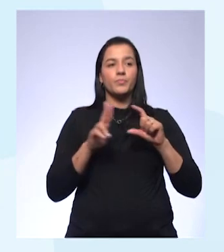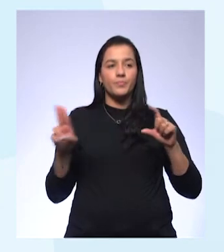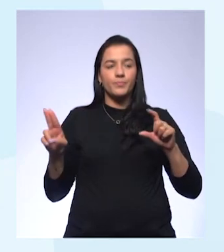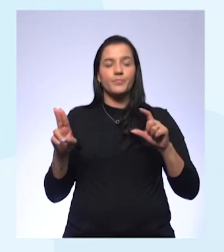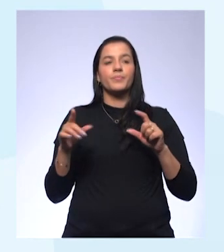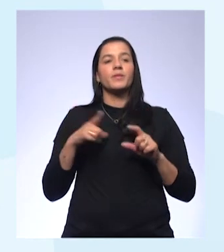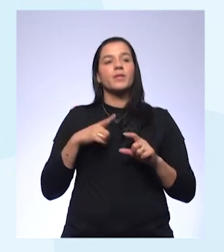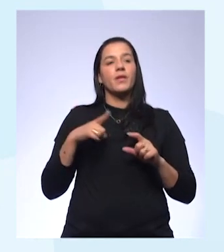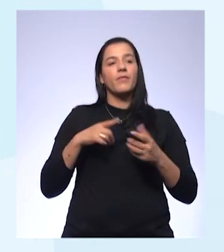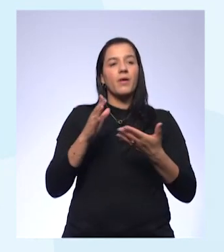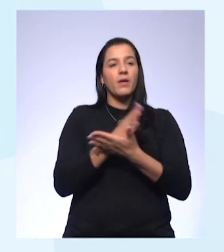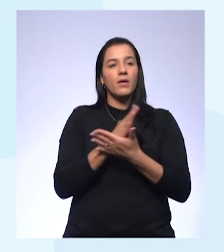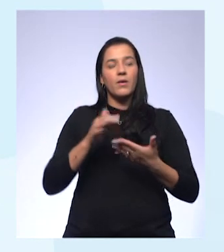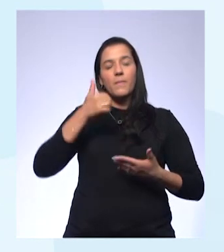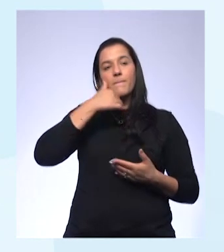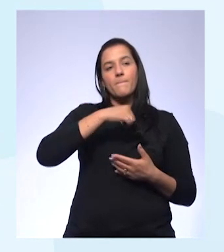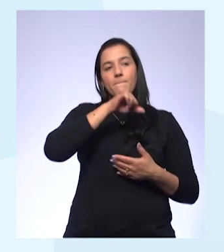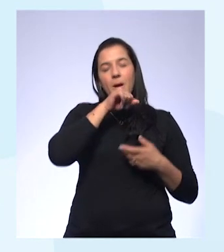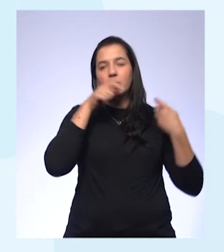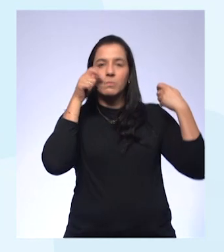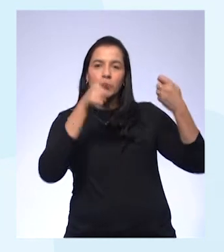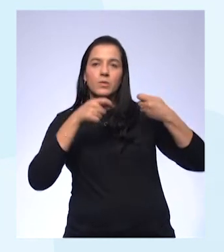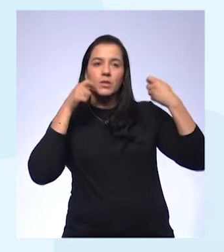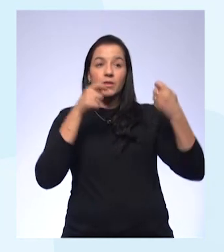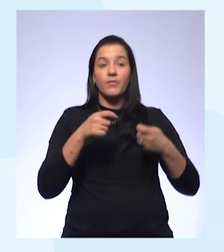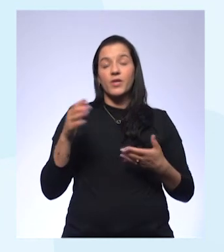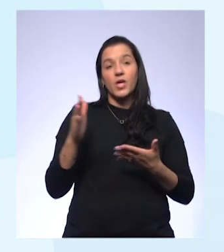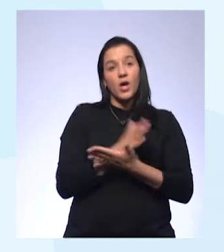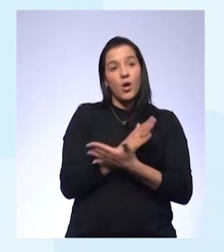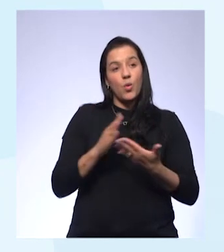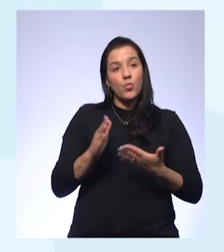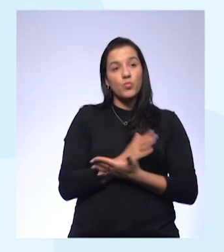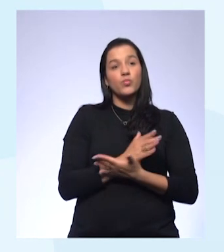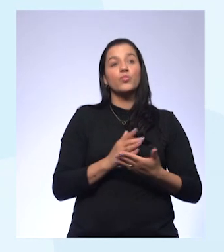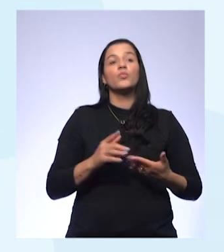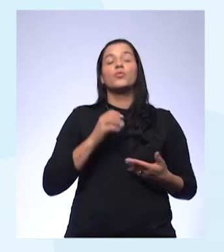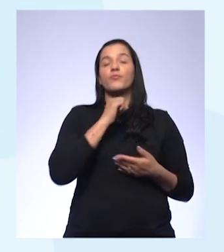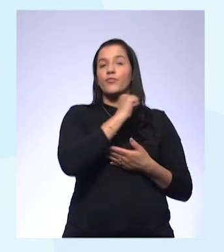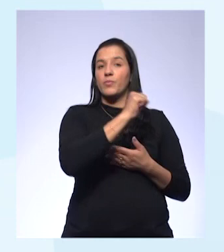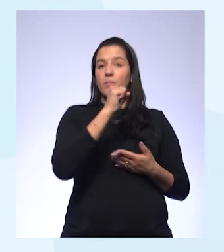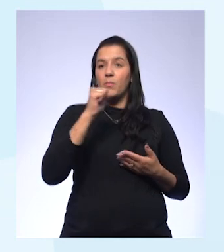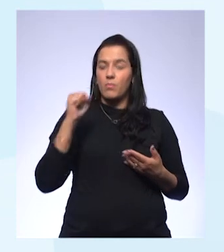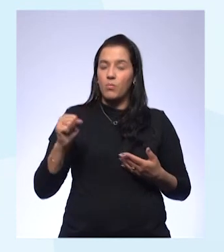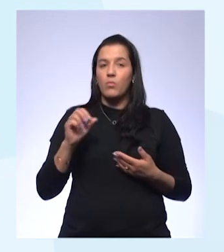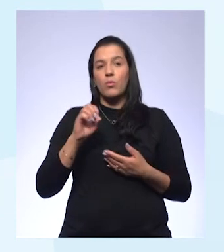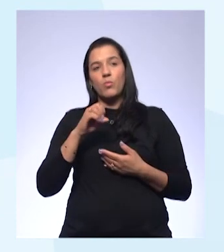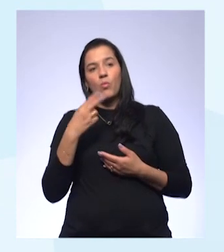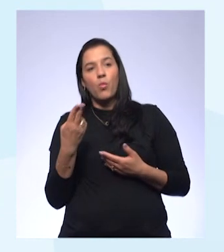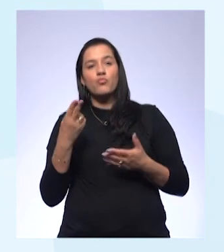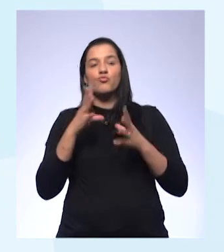tiveram seus filhos assassinados ou desaparecidos durante o terrorismo de Estado da ditadura